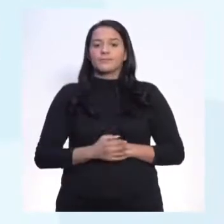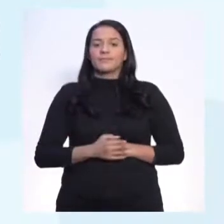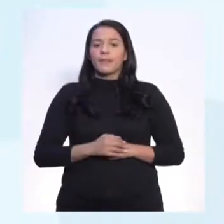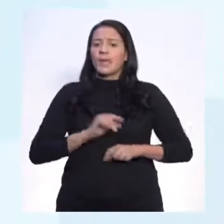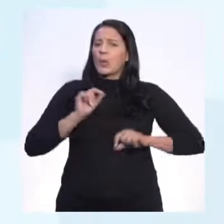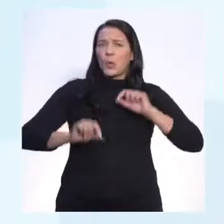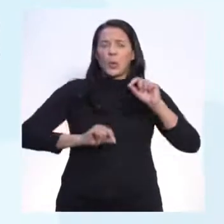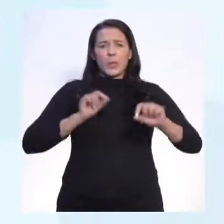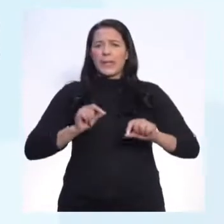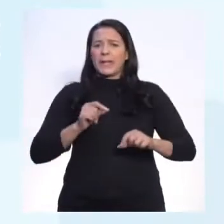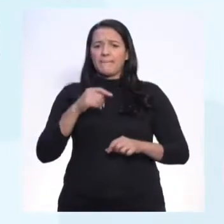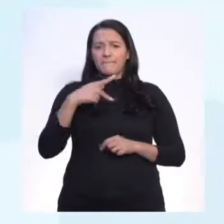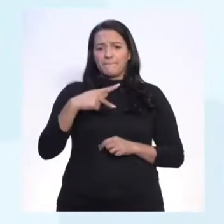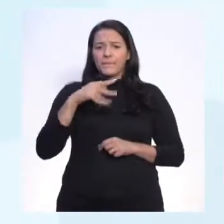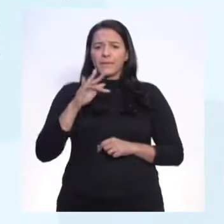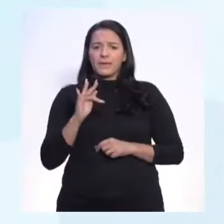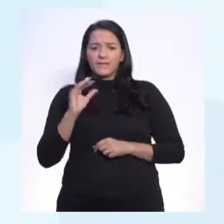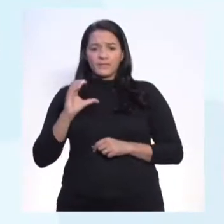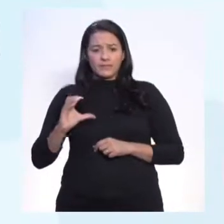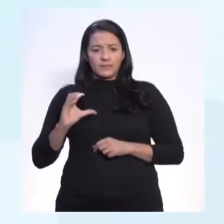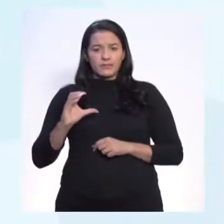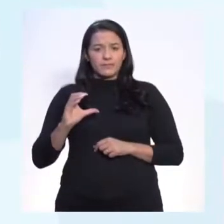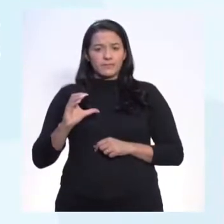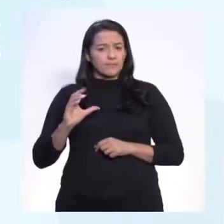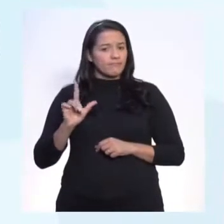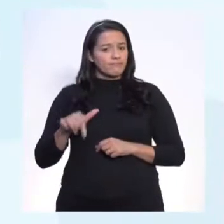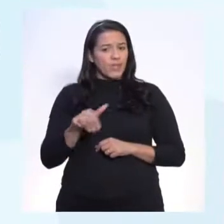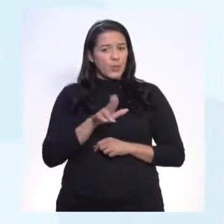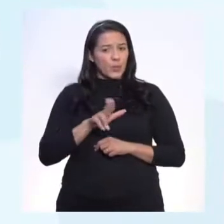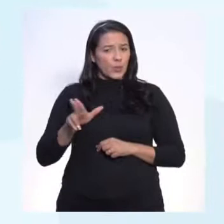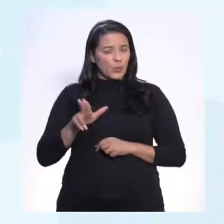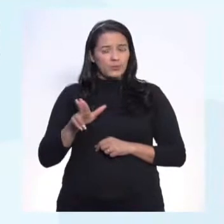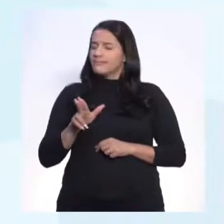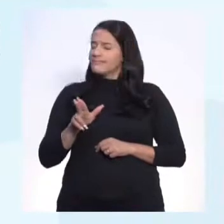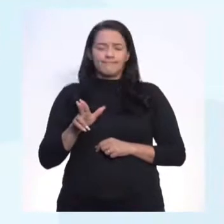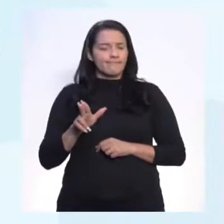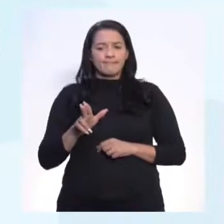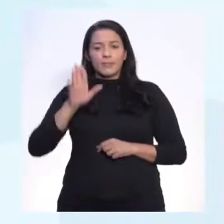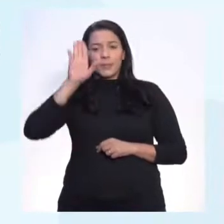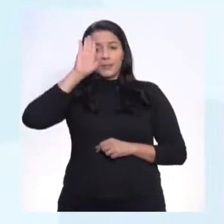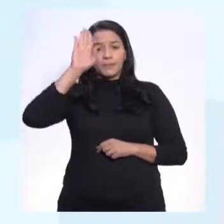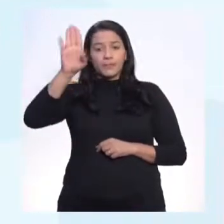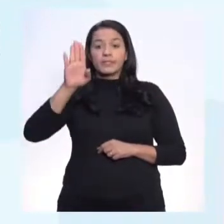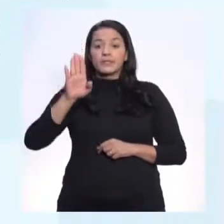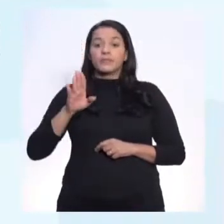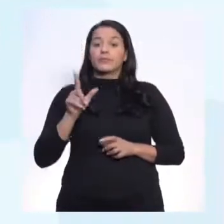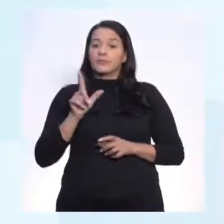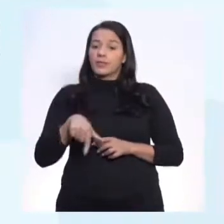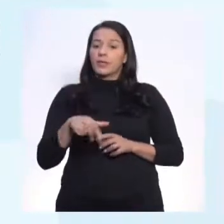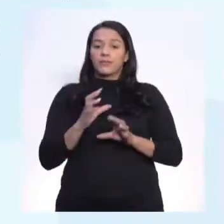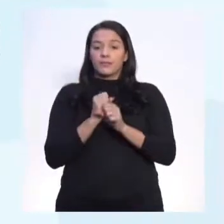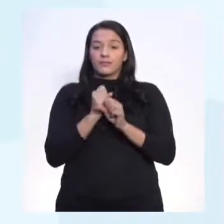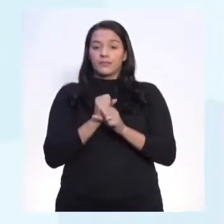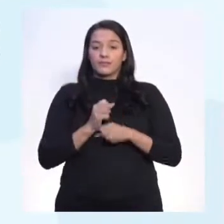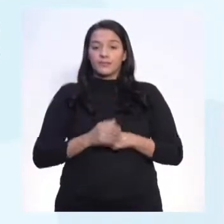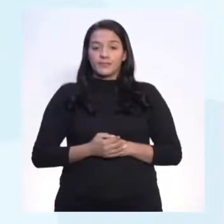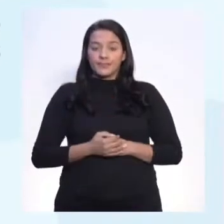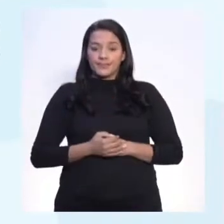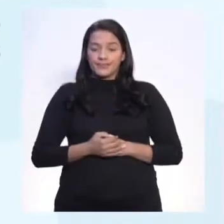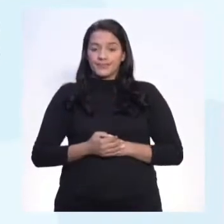é PFC? Não é a sigla do nome de ninguém. É o princípio fundamental da contagem.